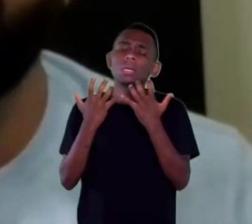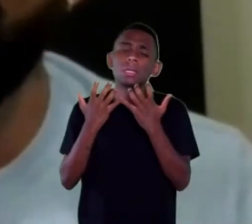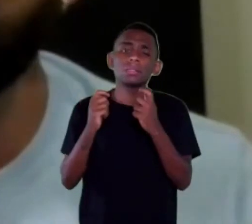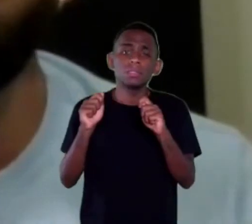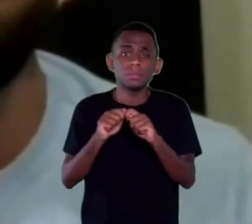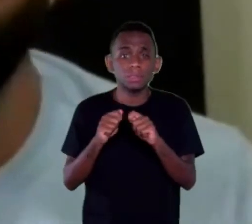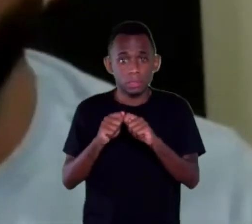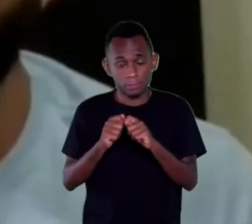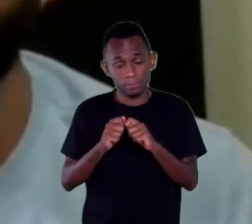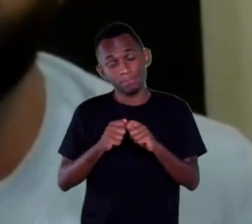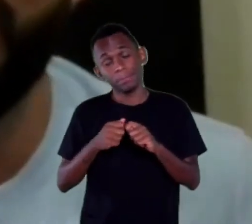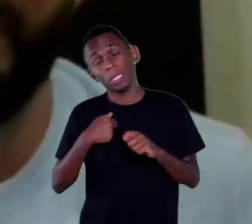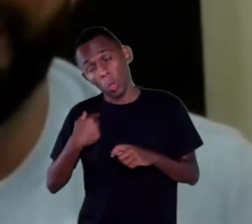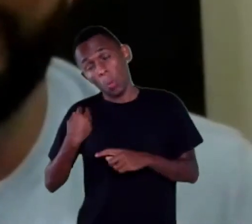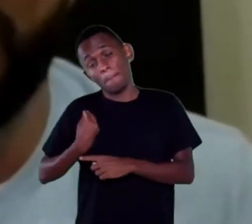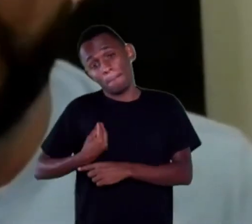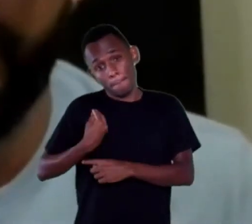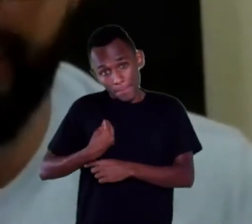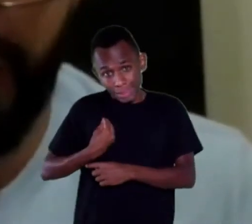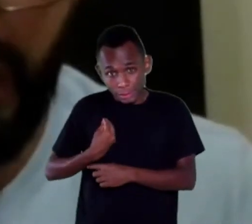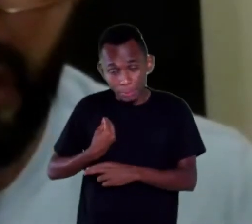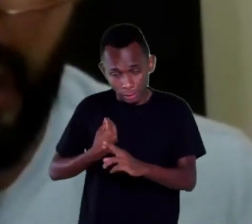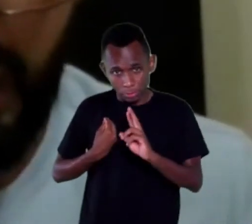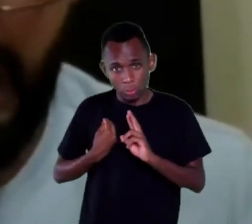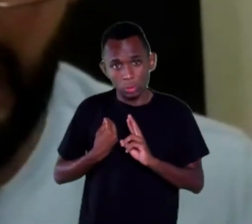falou assim, eu vou participar